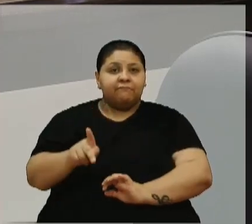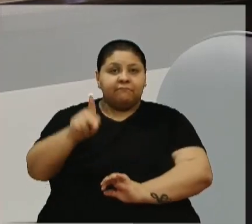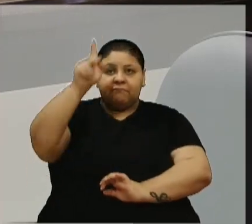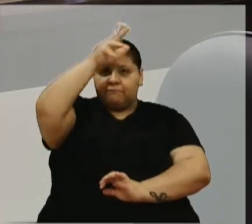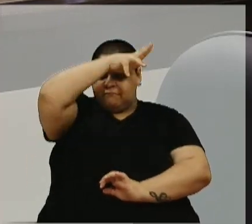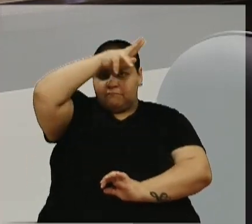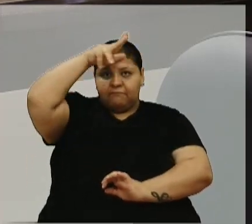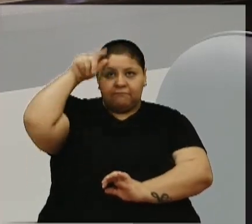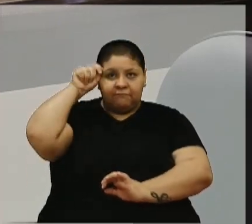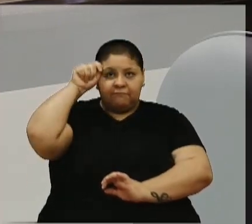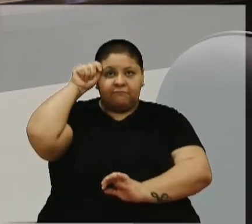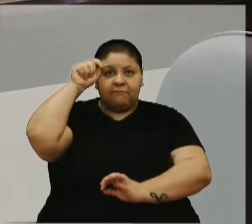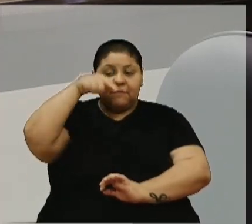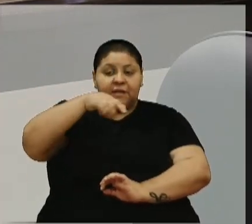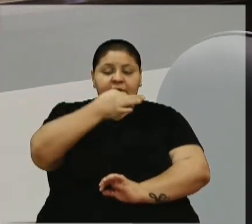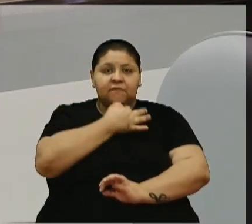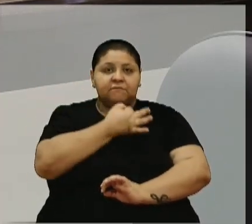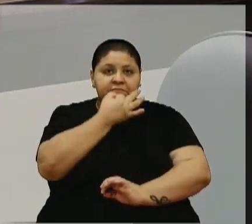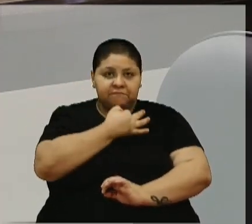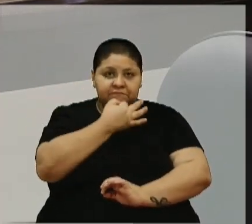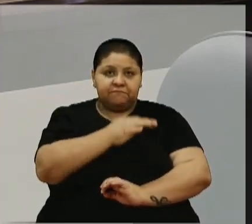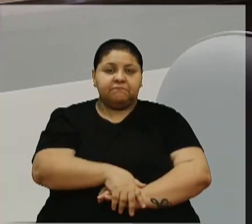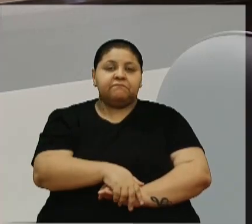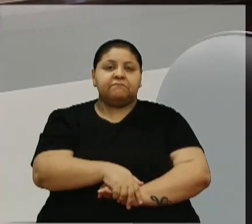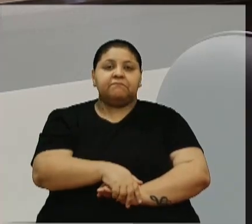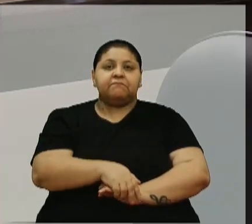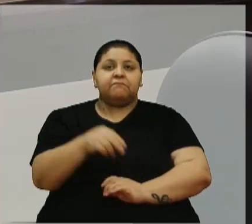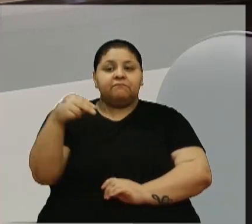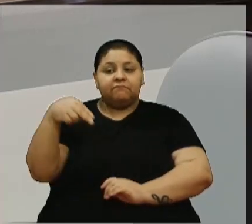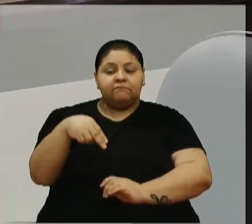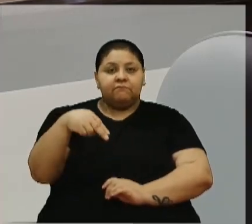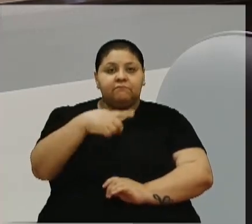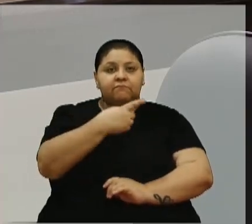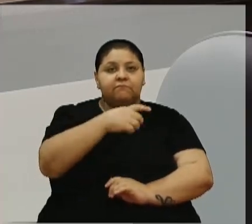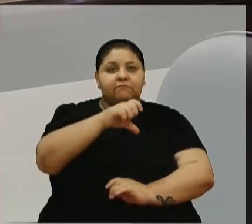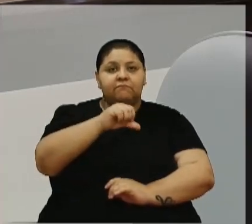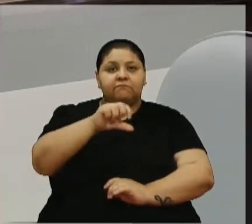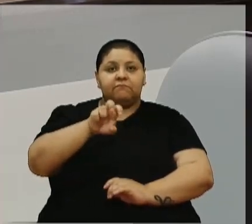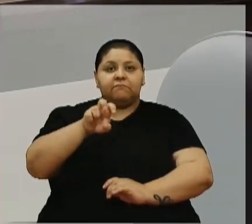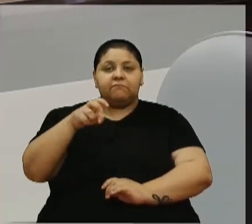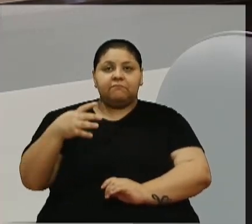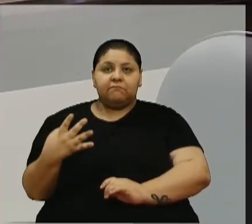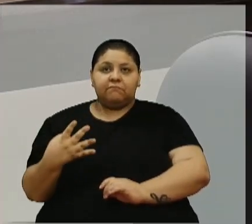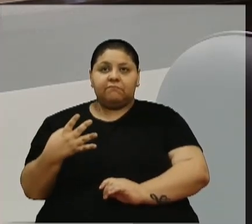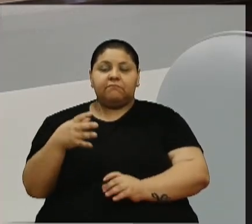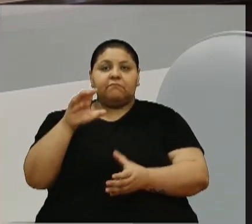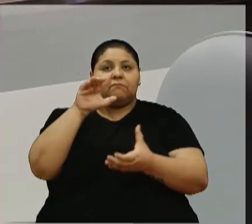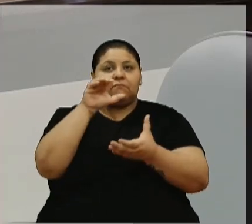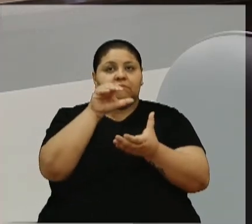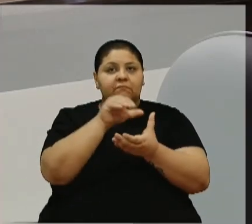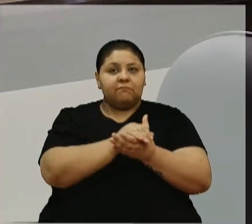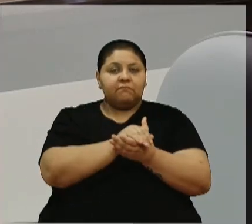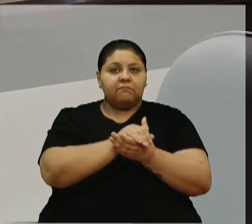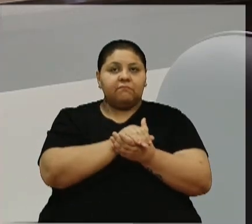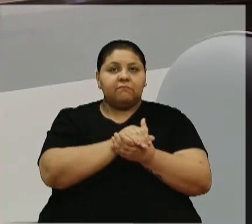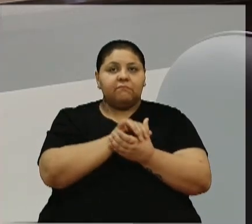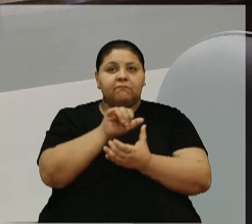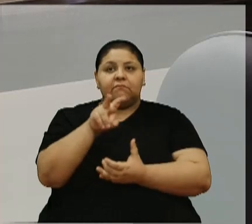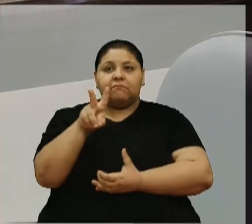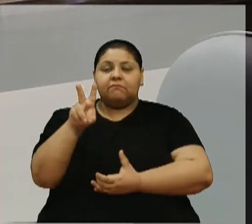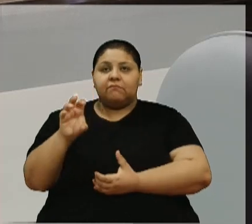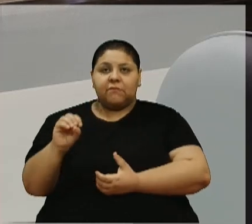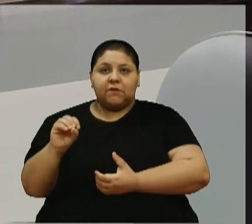municipal em Caxias do Sul. Em novembro de 1954, casou-se com Ivo